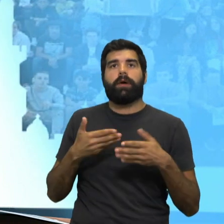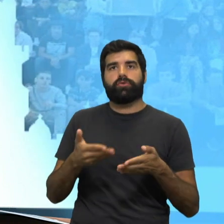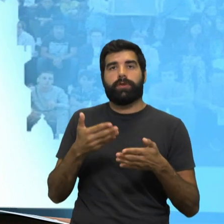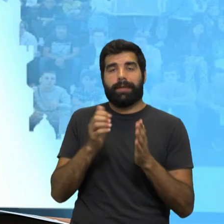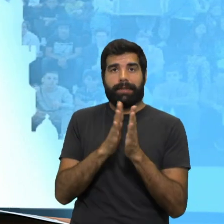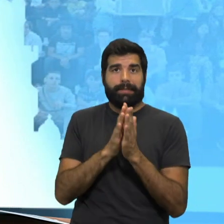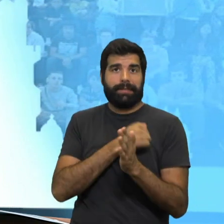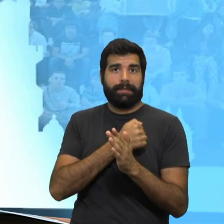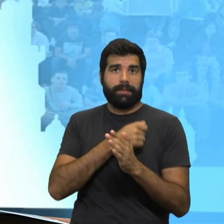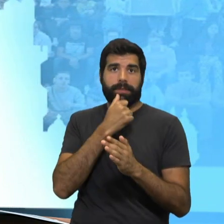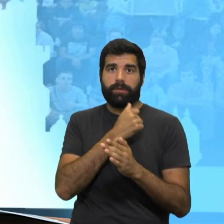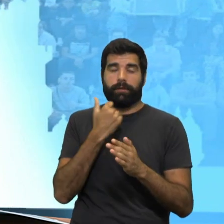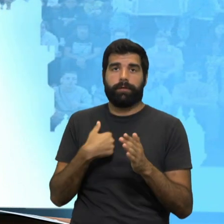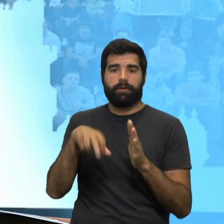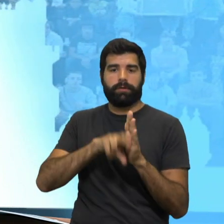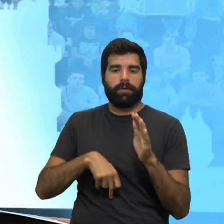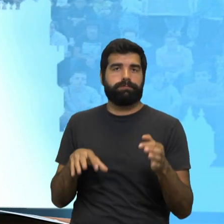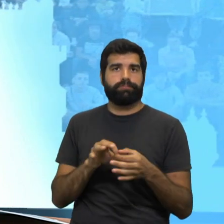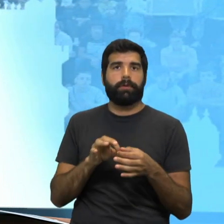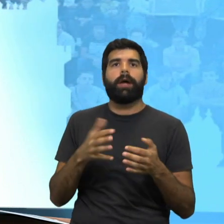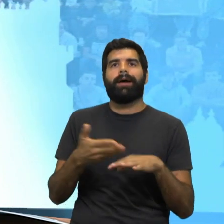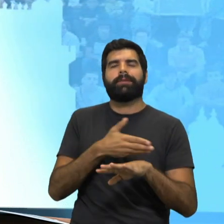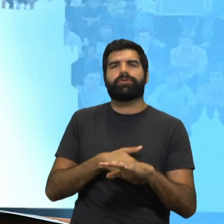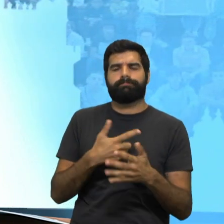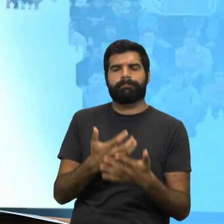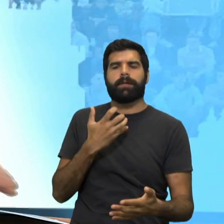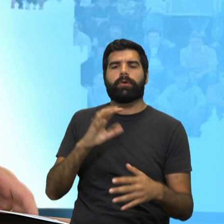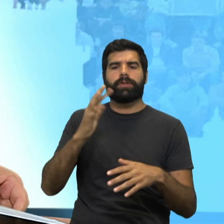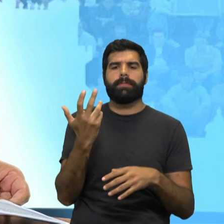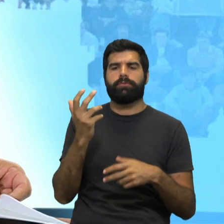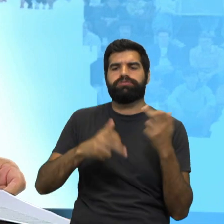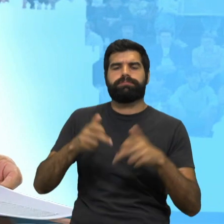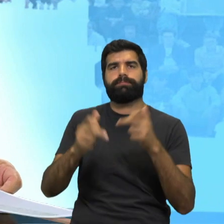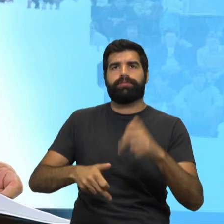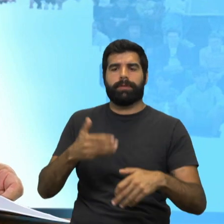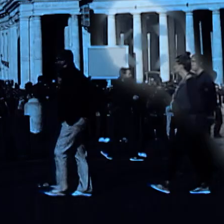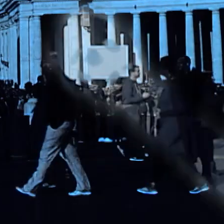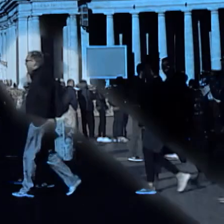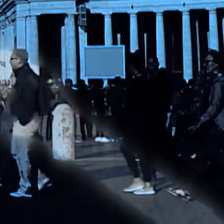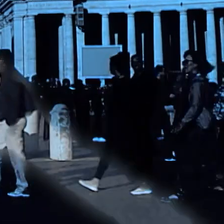publica este relatório. Antes, destacamos os acontecimentos da semana do Papa Francisco.